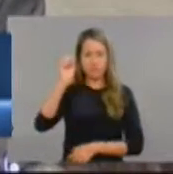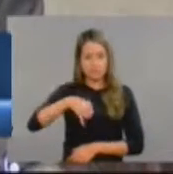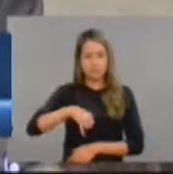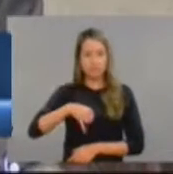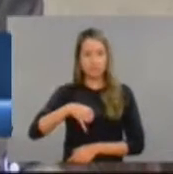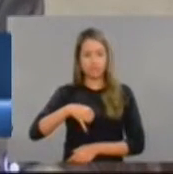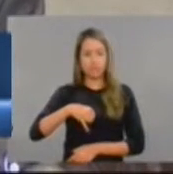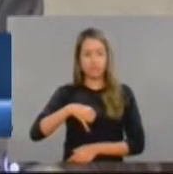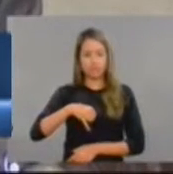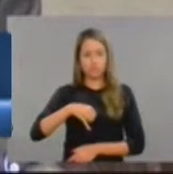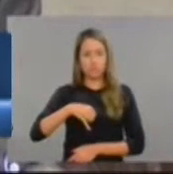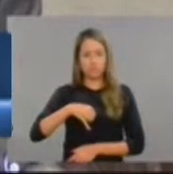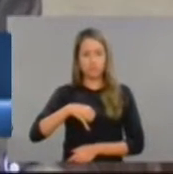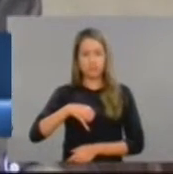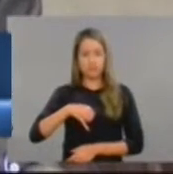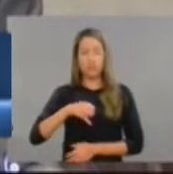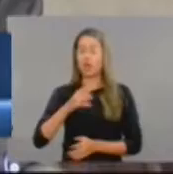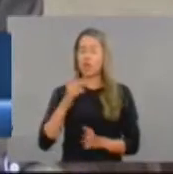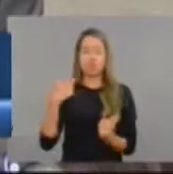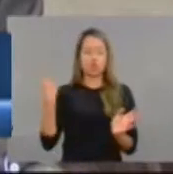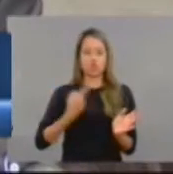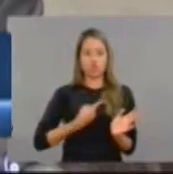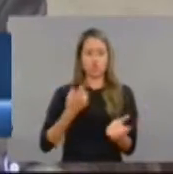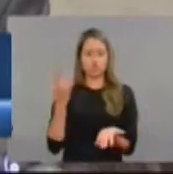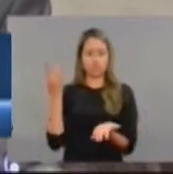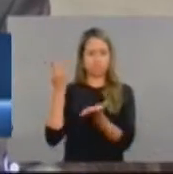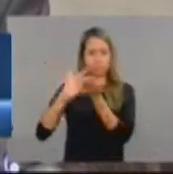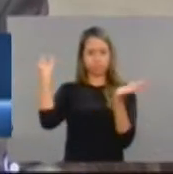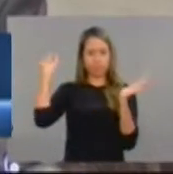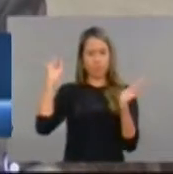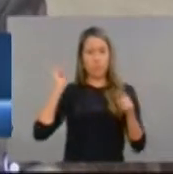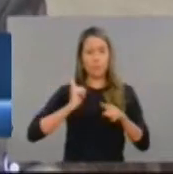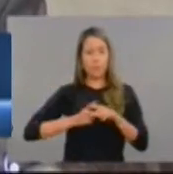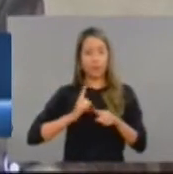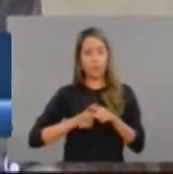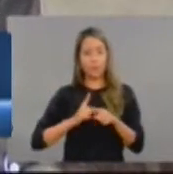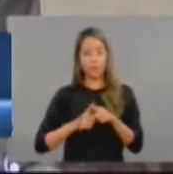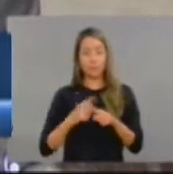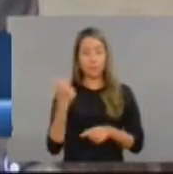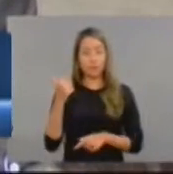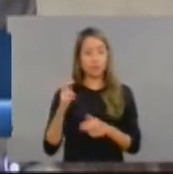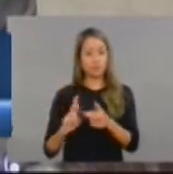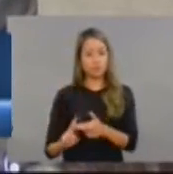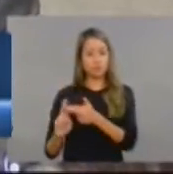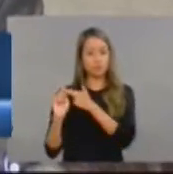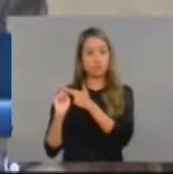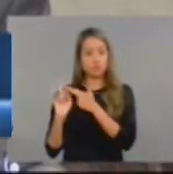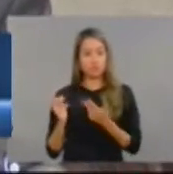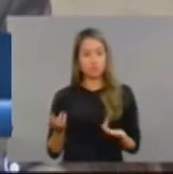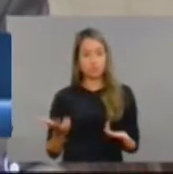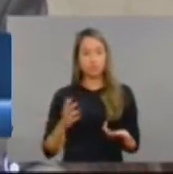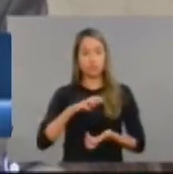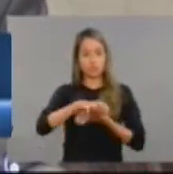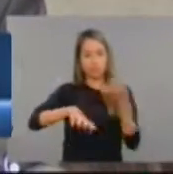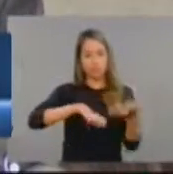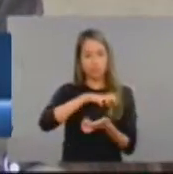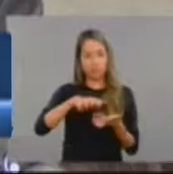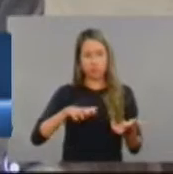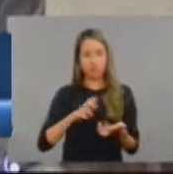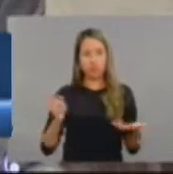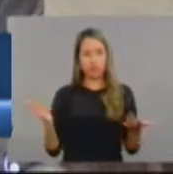sim foi repudiado que foi desastroso foi irresponsável e ocasionou em